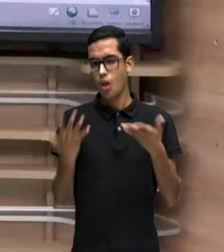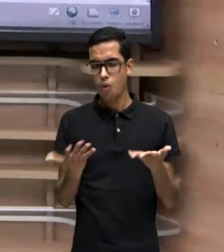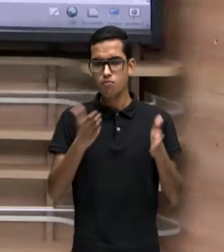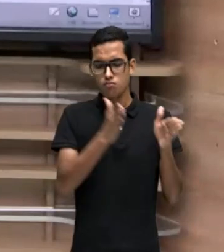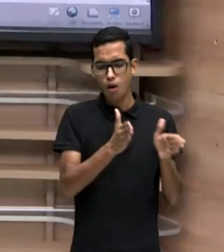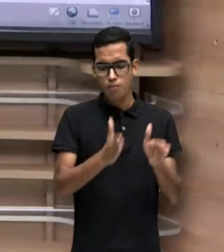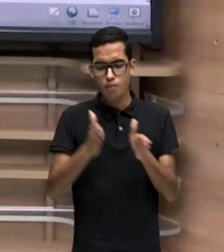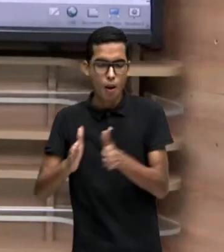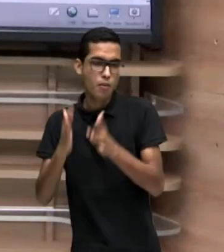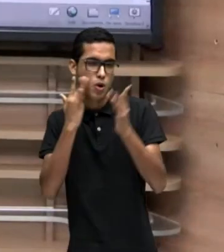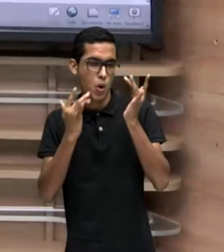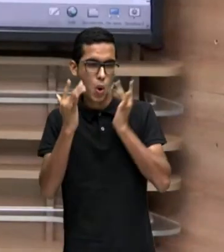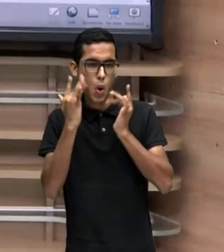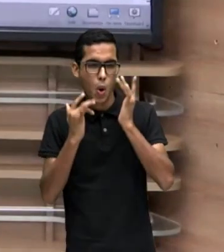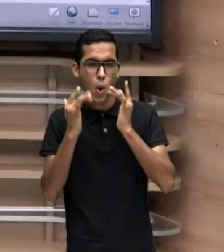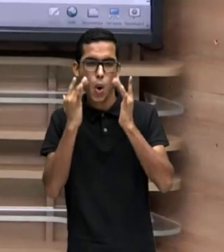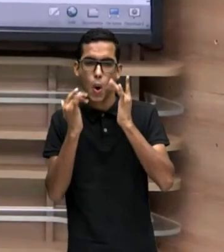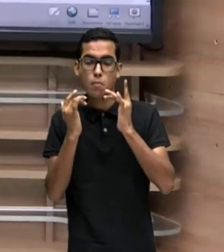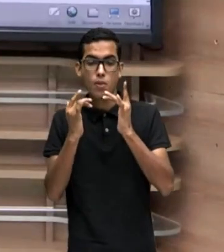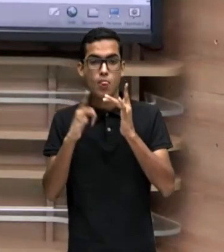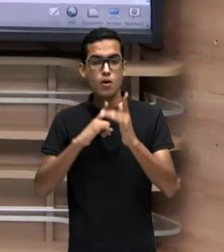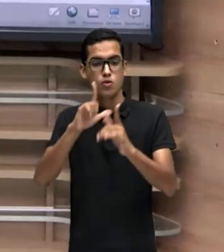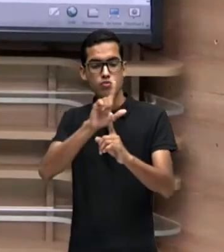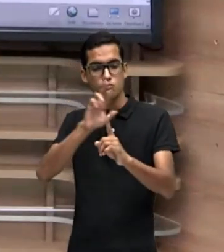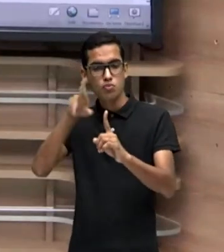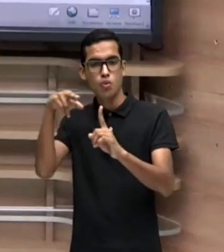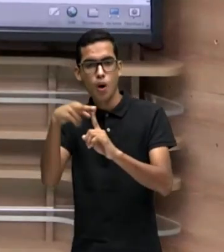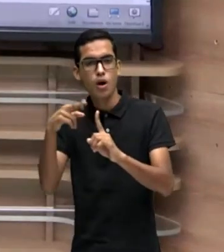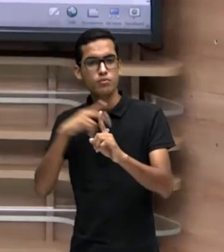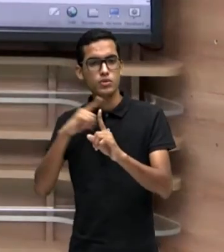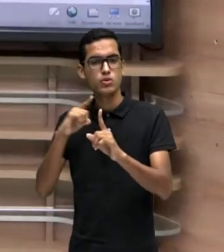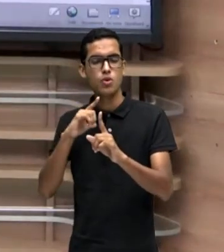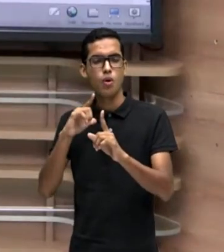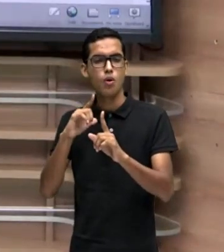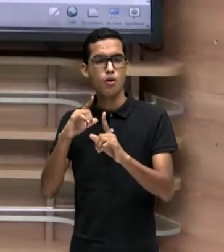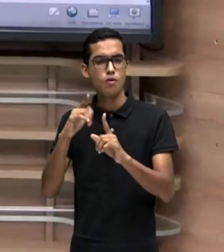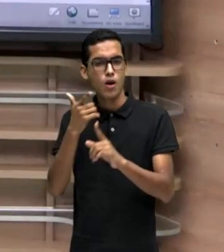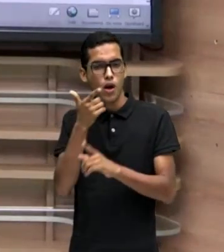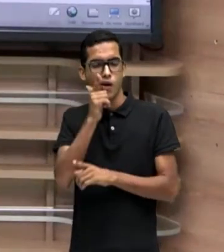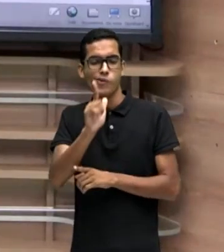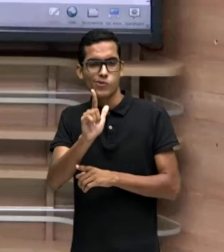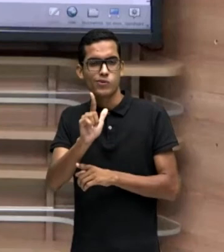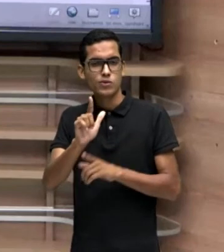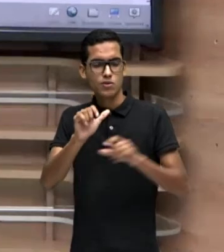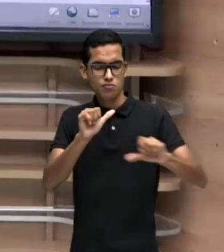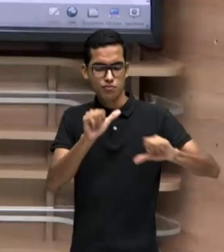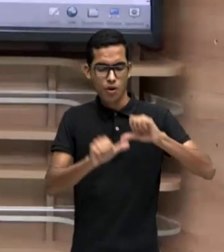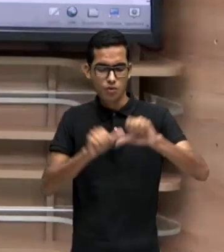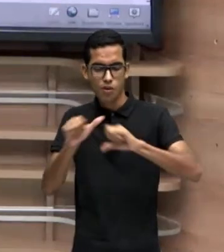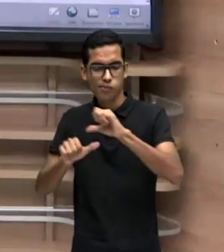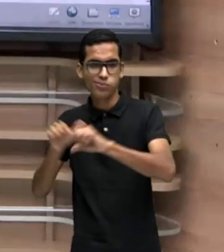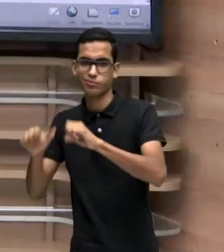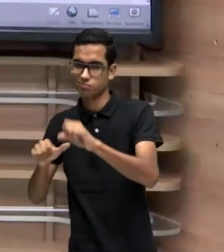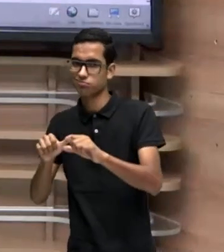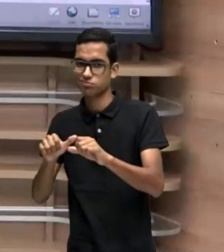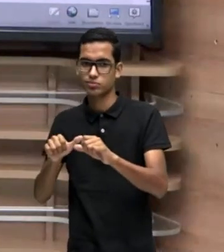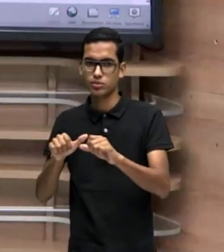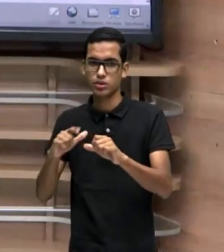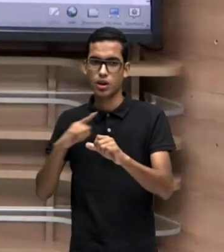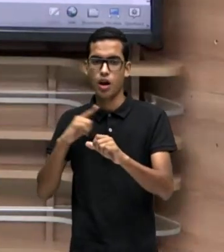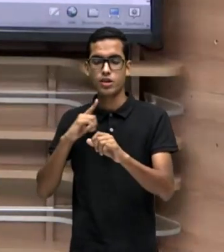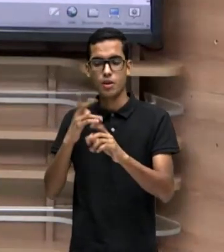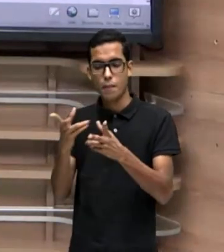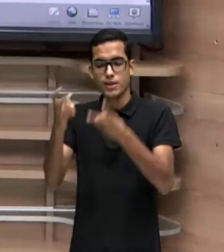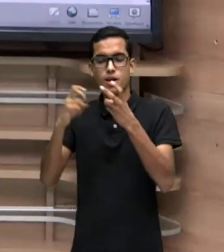ação cênica, né, esse resultado ele vai se modificando e a gente percebe que está chegando ali um resultado